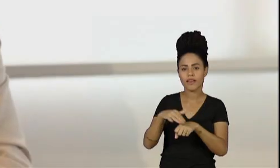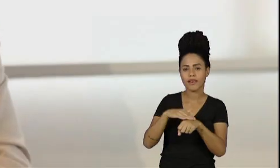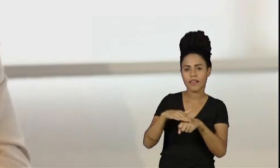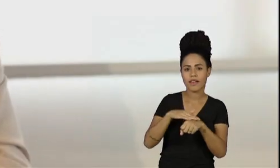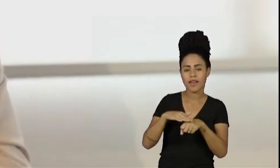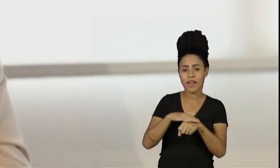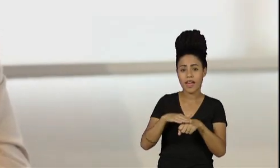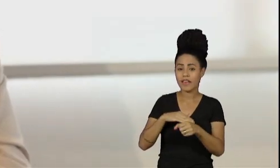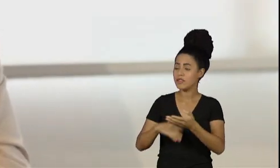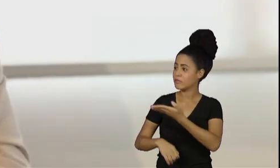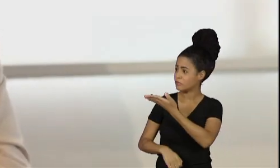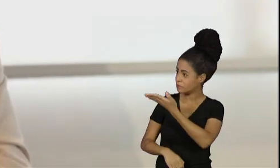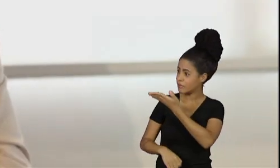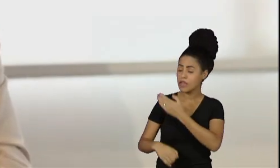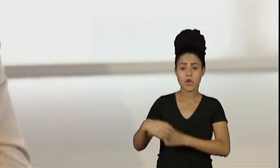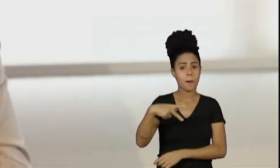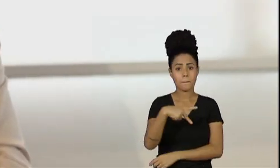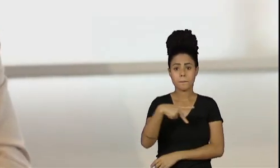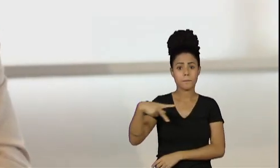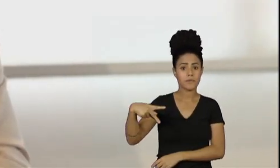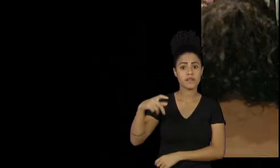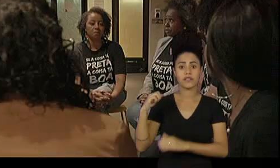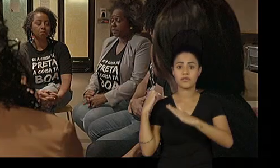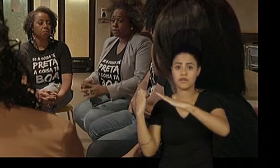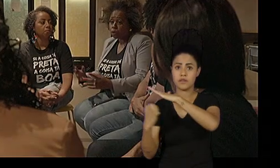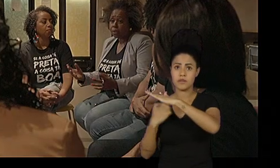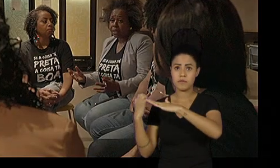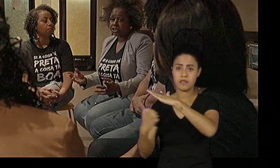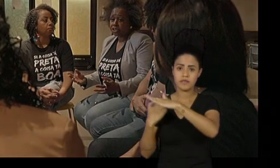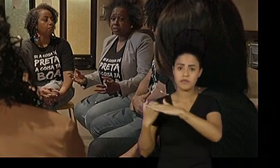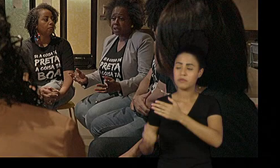Dimitrios Oliveira, presidente dessa grande empresa.